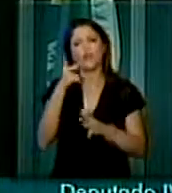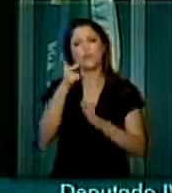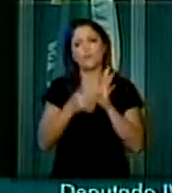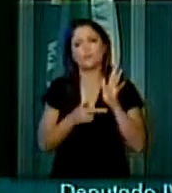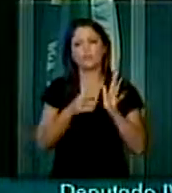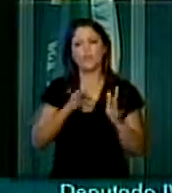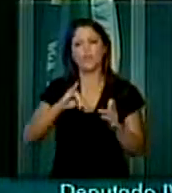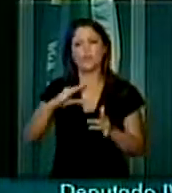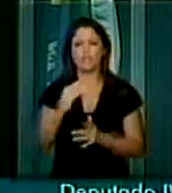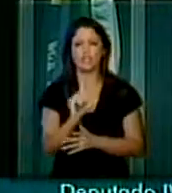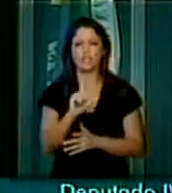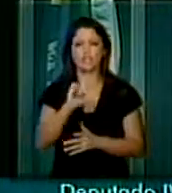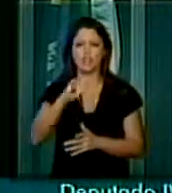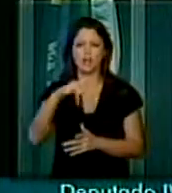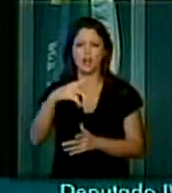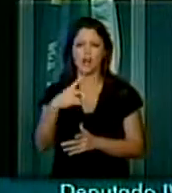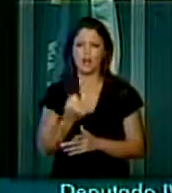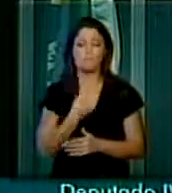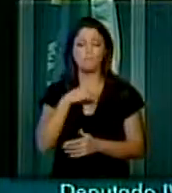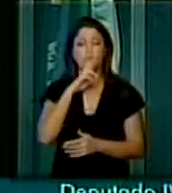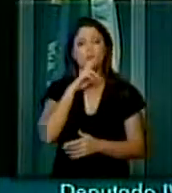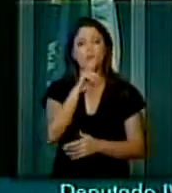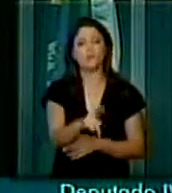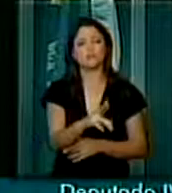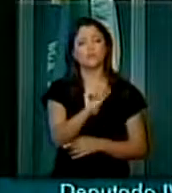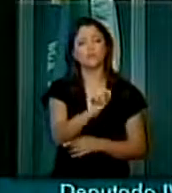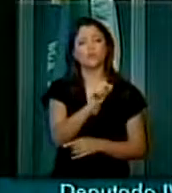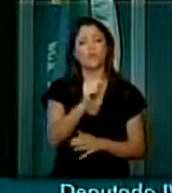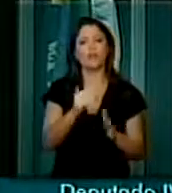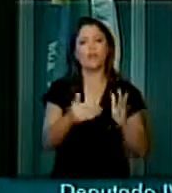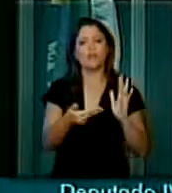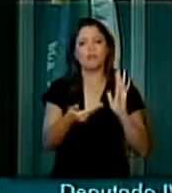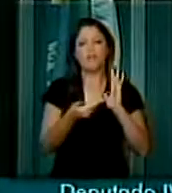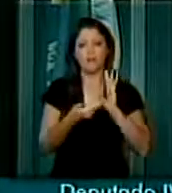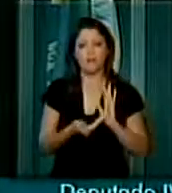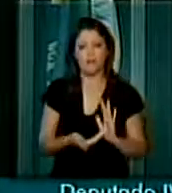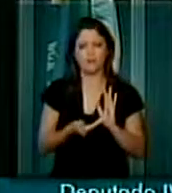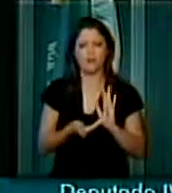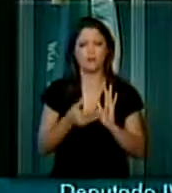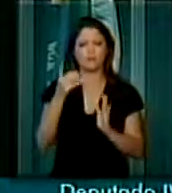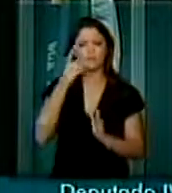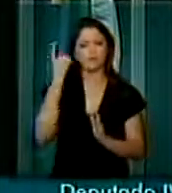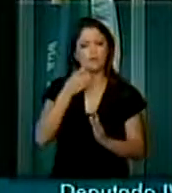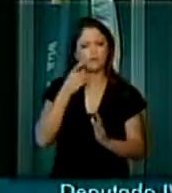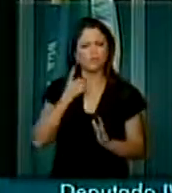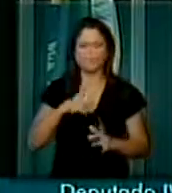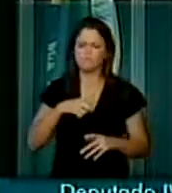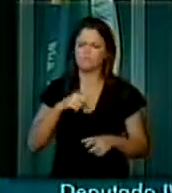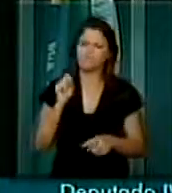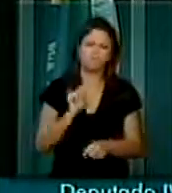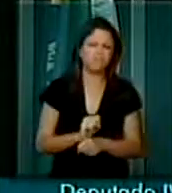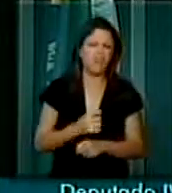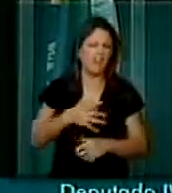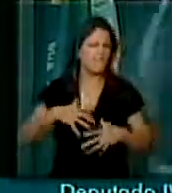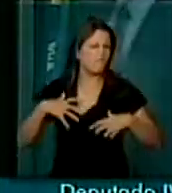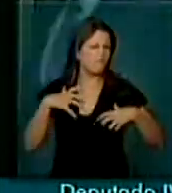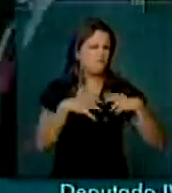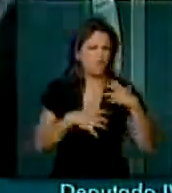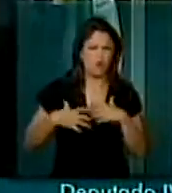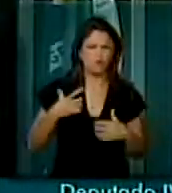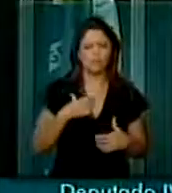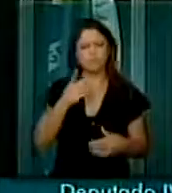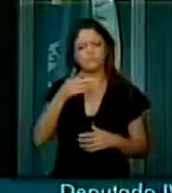Ficha Limpa, uma resposta da Câmara dos Deputados, da indignação popular